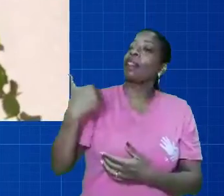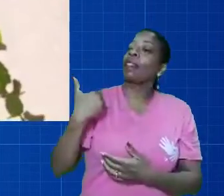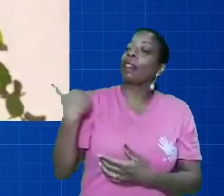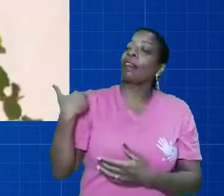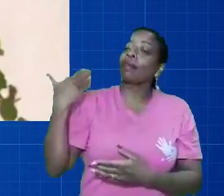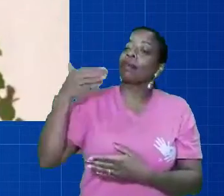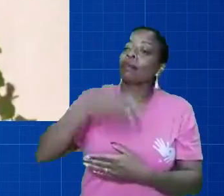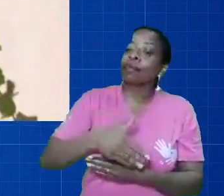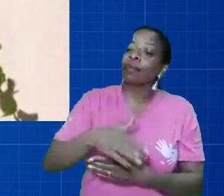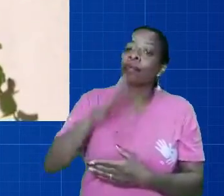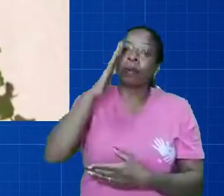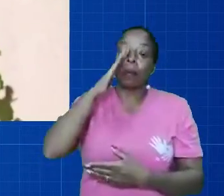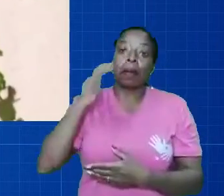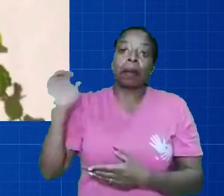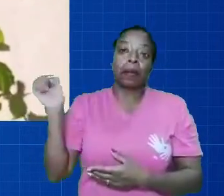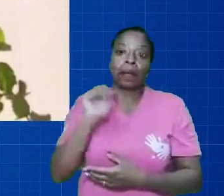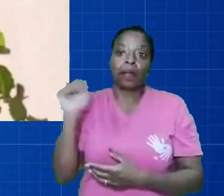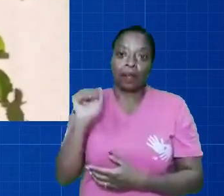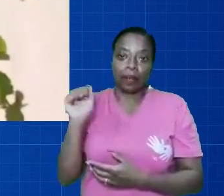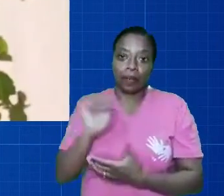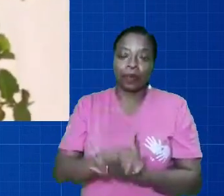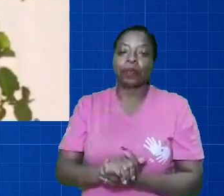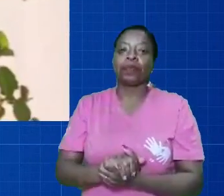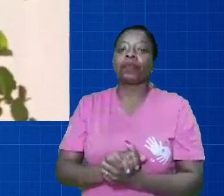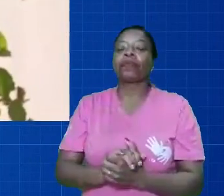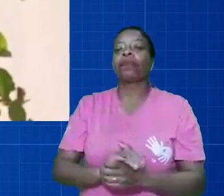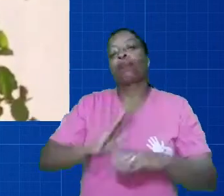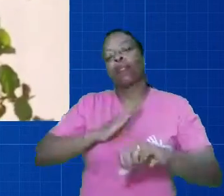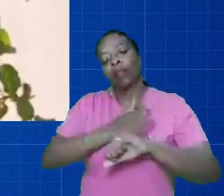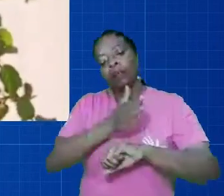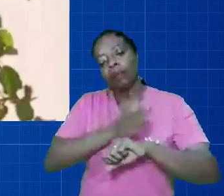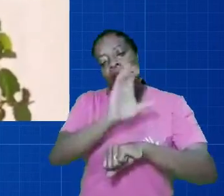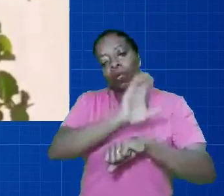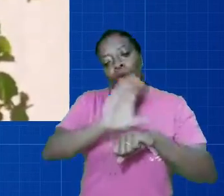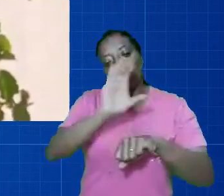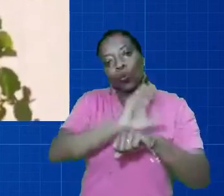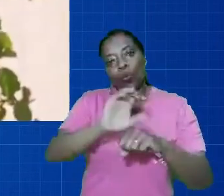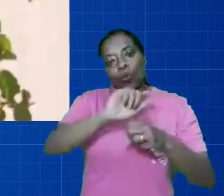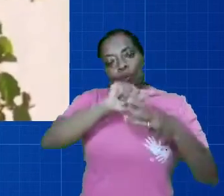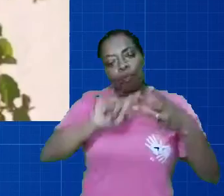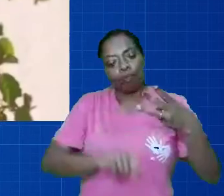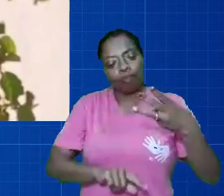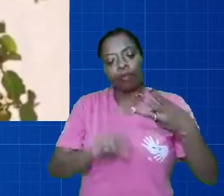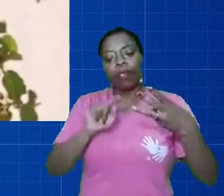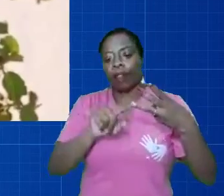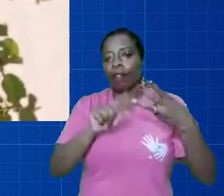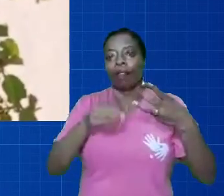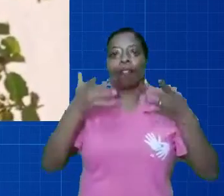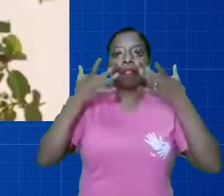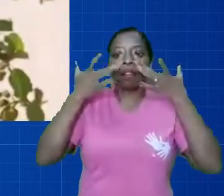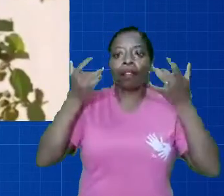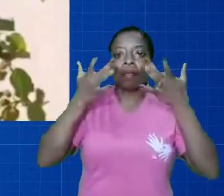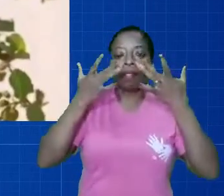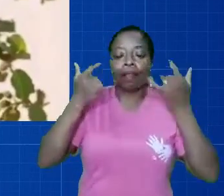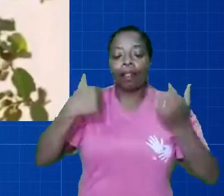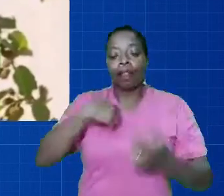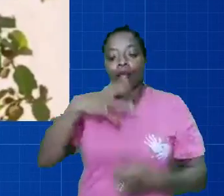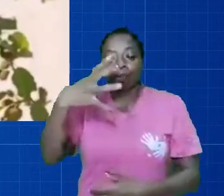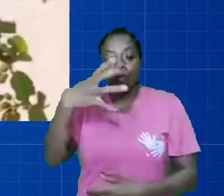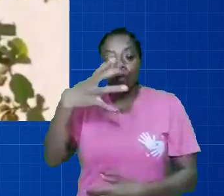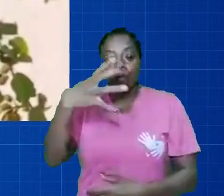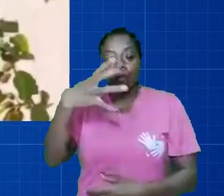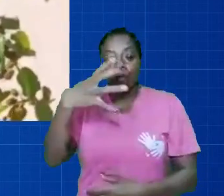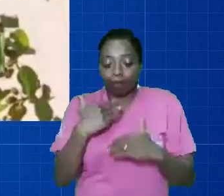curso, né, fazer aquele curso de teatro foi muito significativo para minha construção enquanto pessoa, né? Me ajudou a perceber